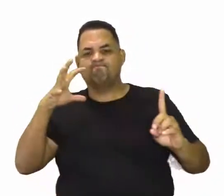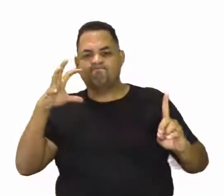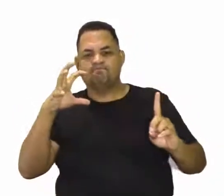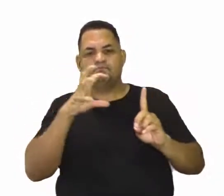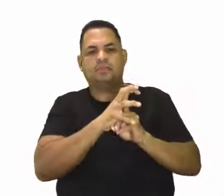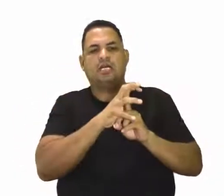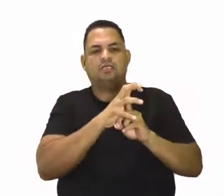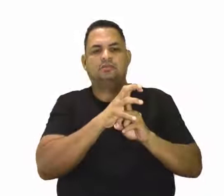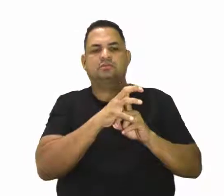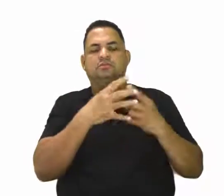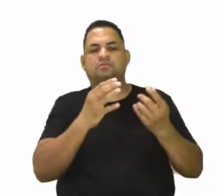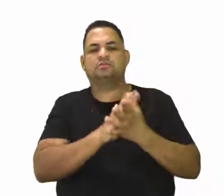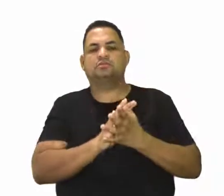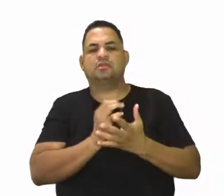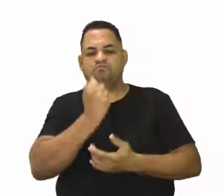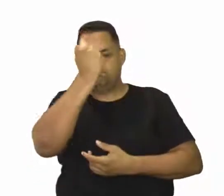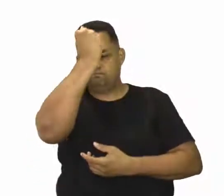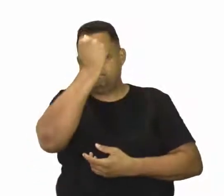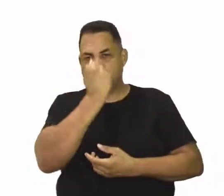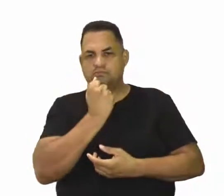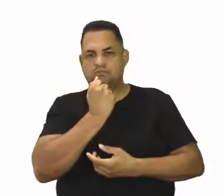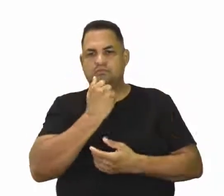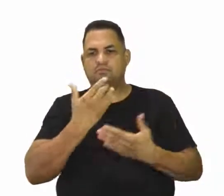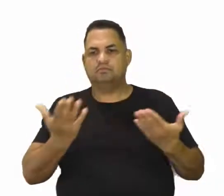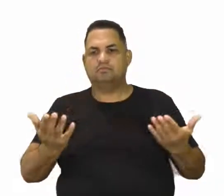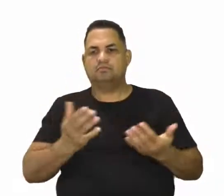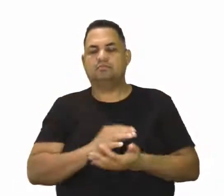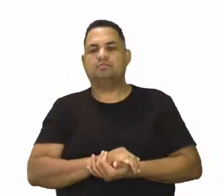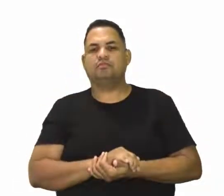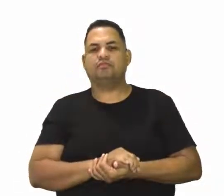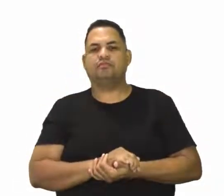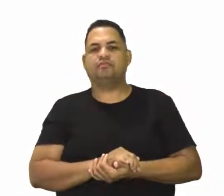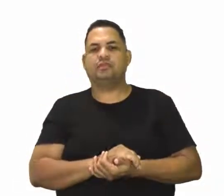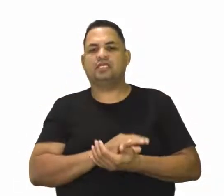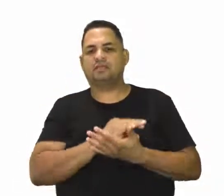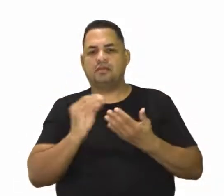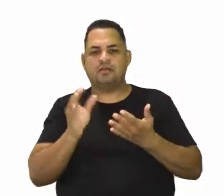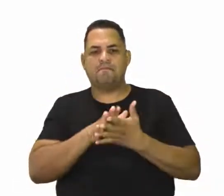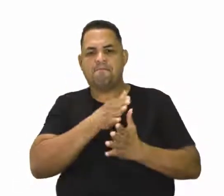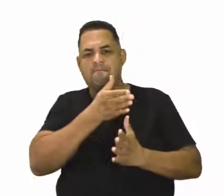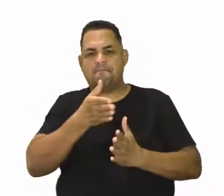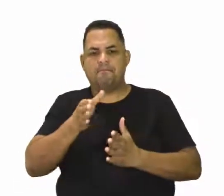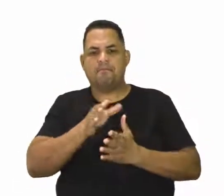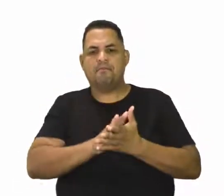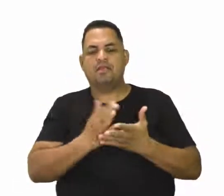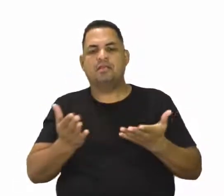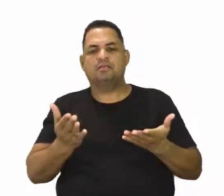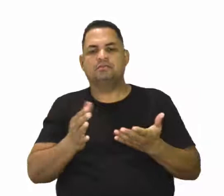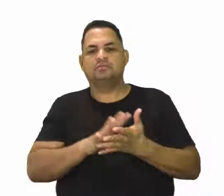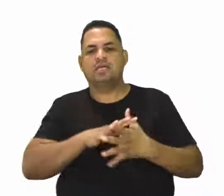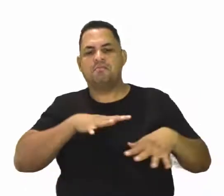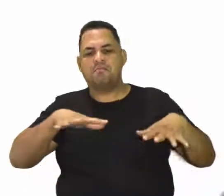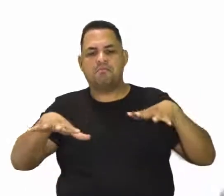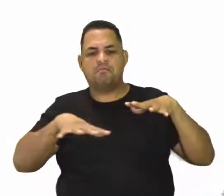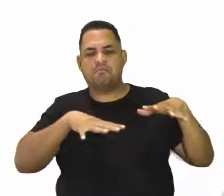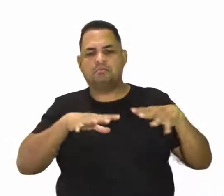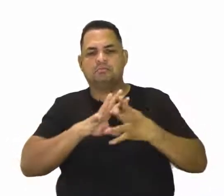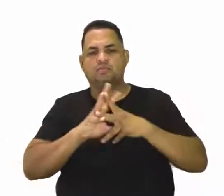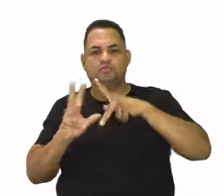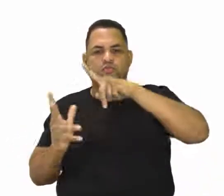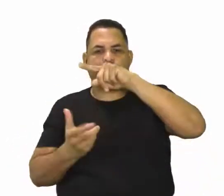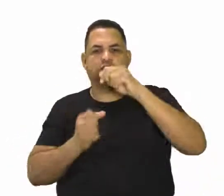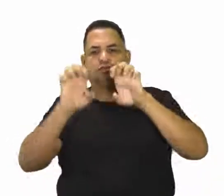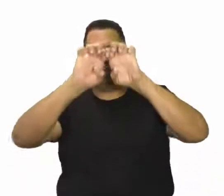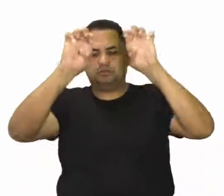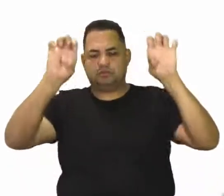um atentado pista que vai sacudir vai abalar toda